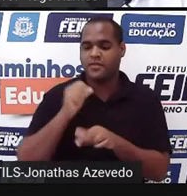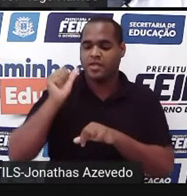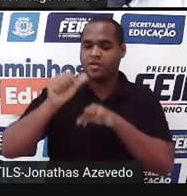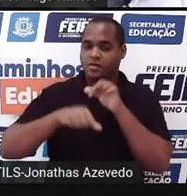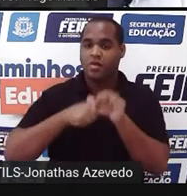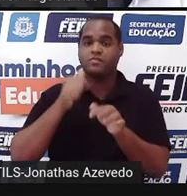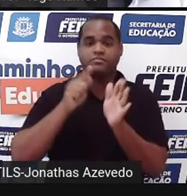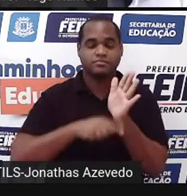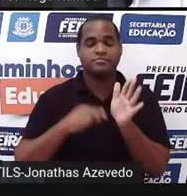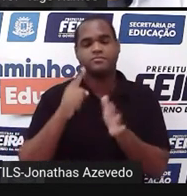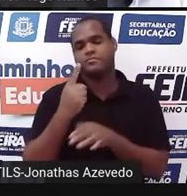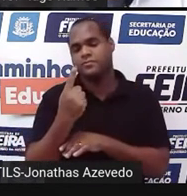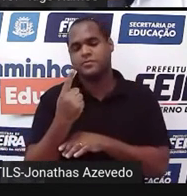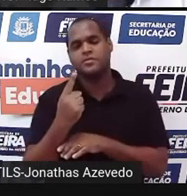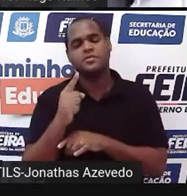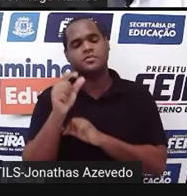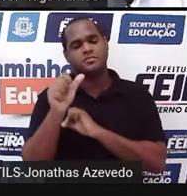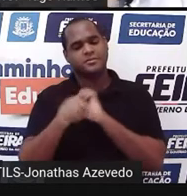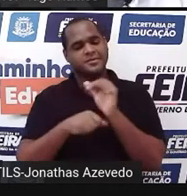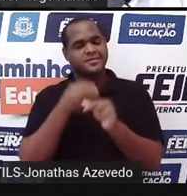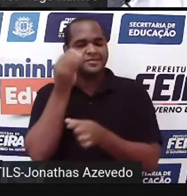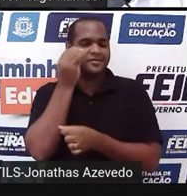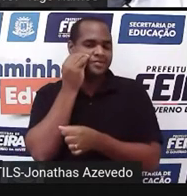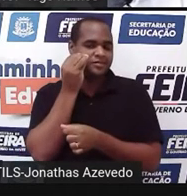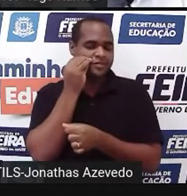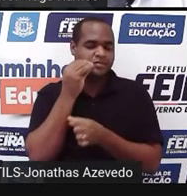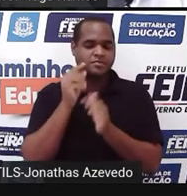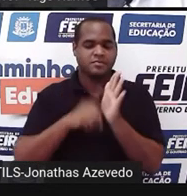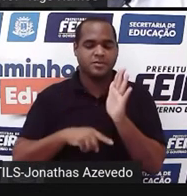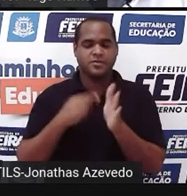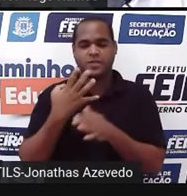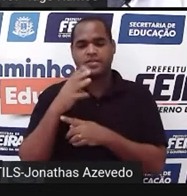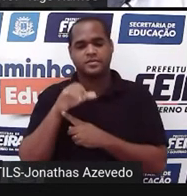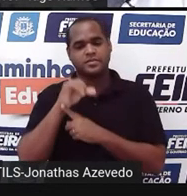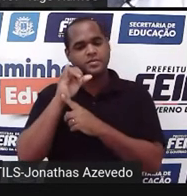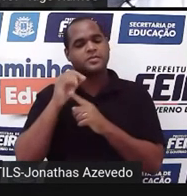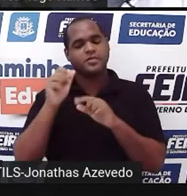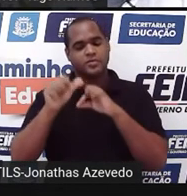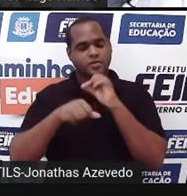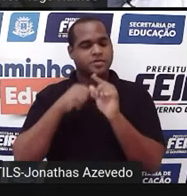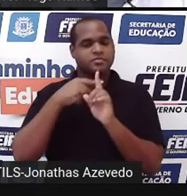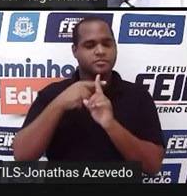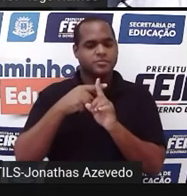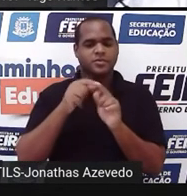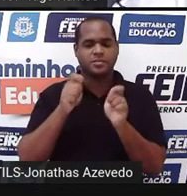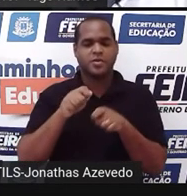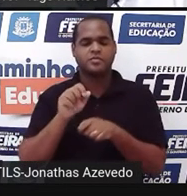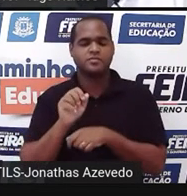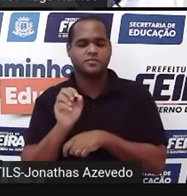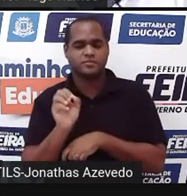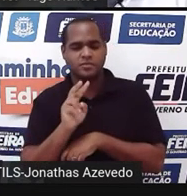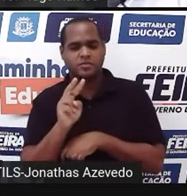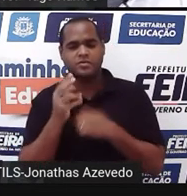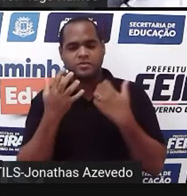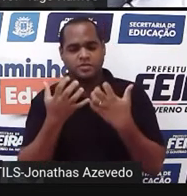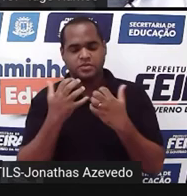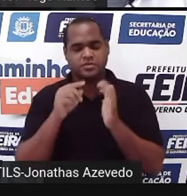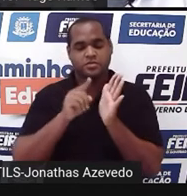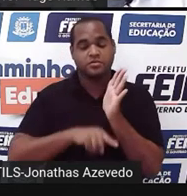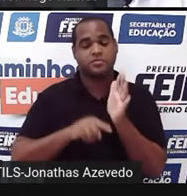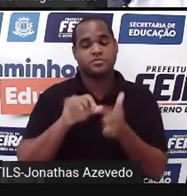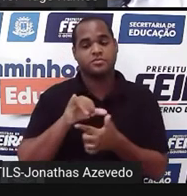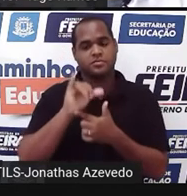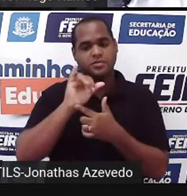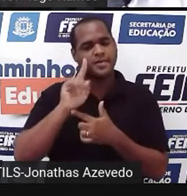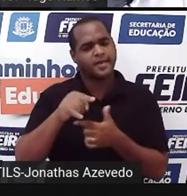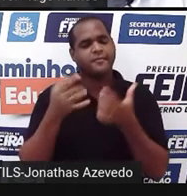um com a intenção de fazer aquele - 4y ficar positivo porque eu não quero um valor de menos y eu quero o valor